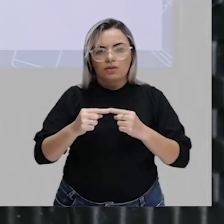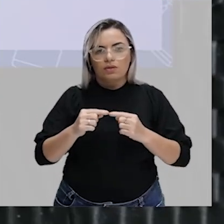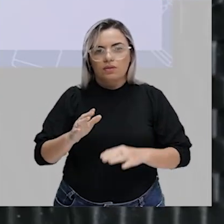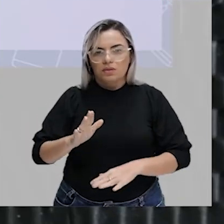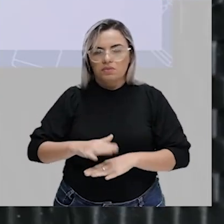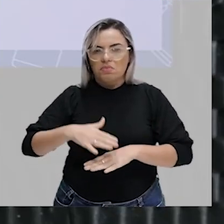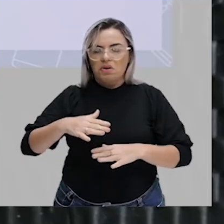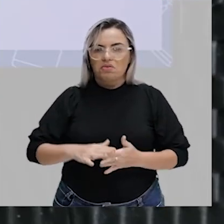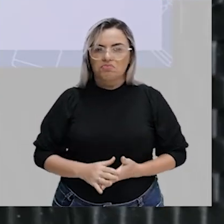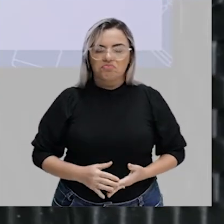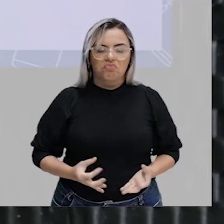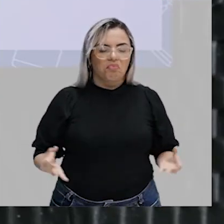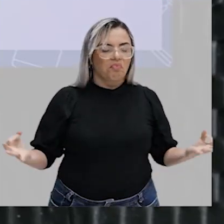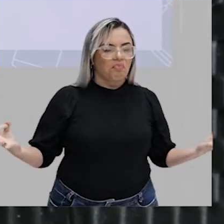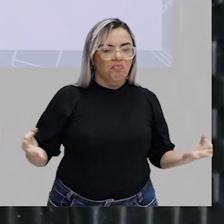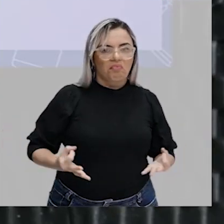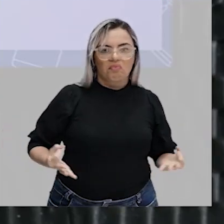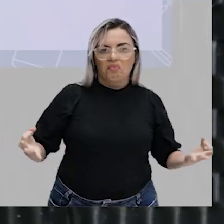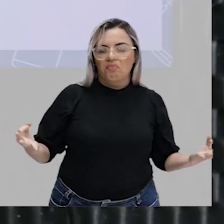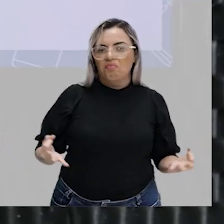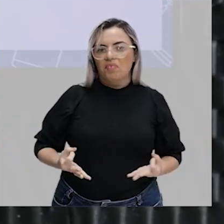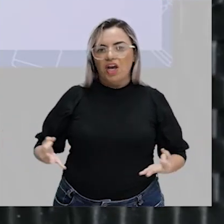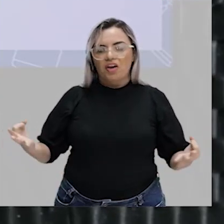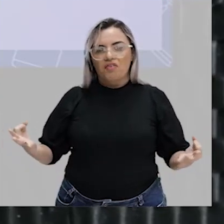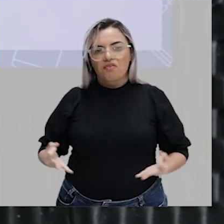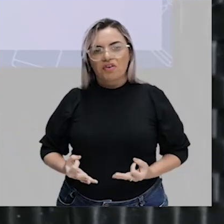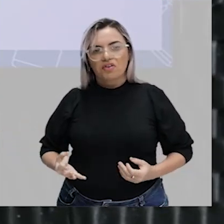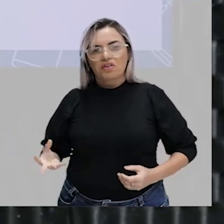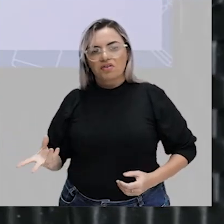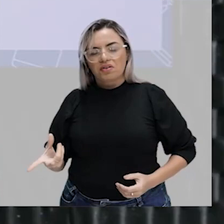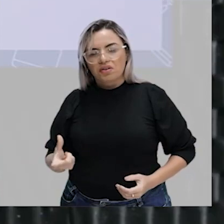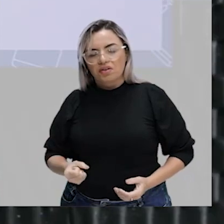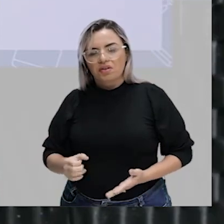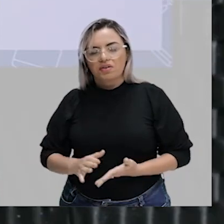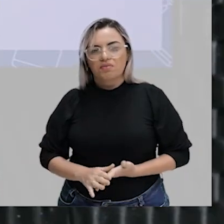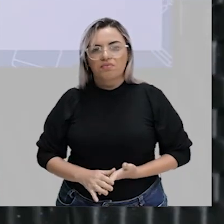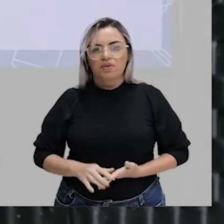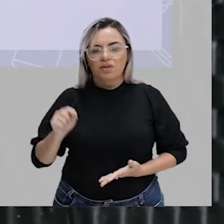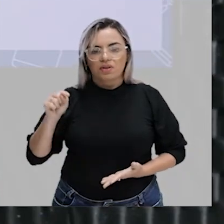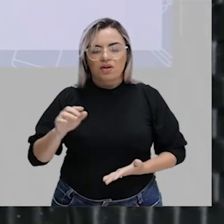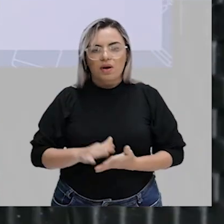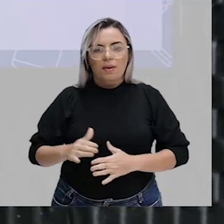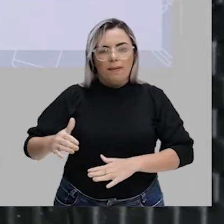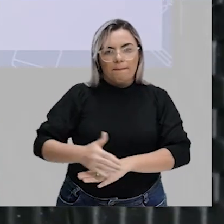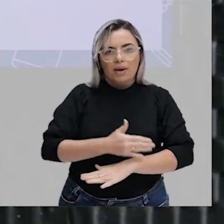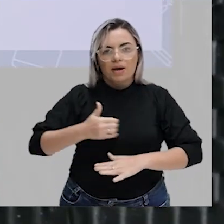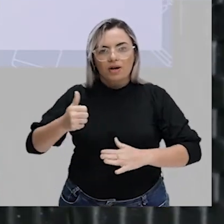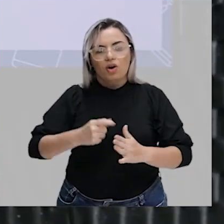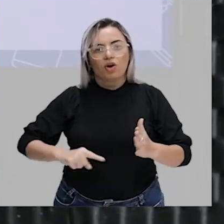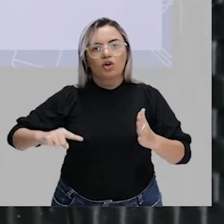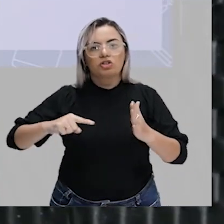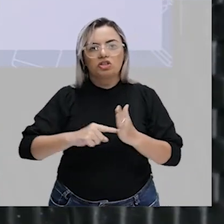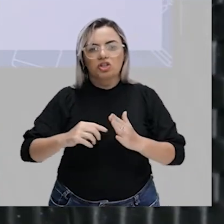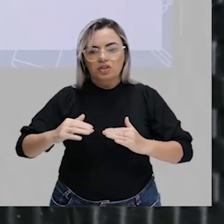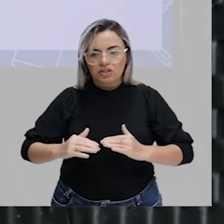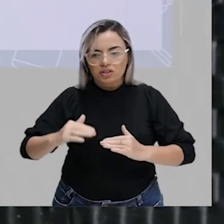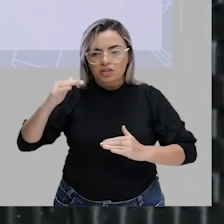mais preciso, quanto mais limpo for esses movimentos, melhor será a pontuação do